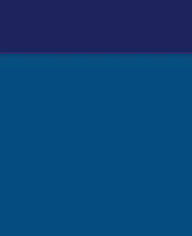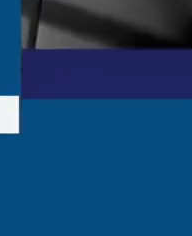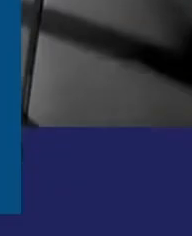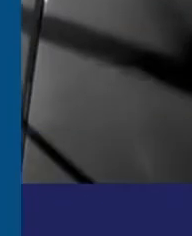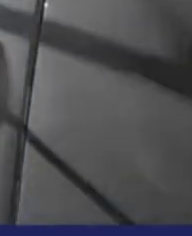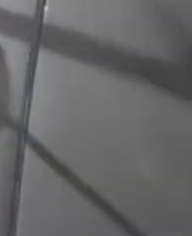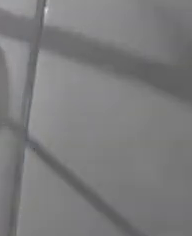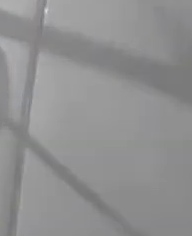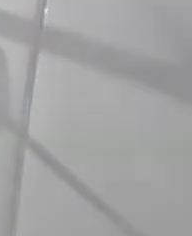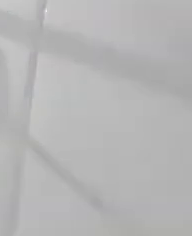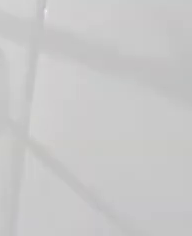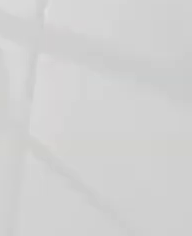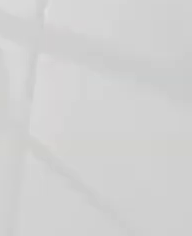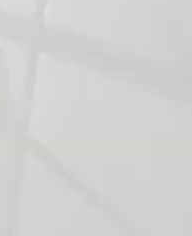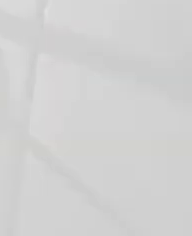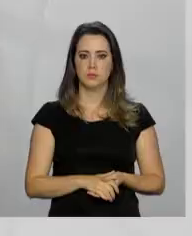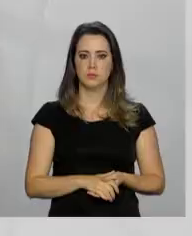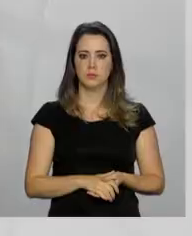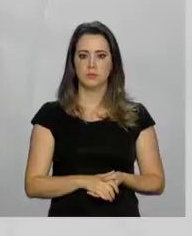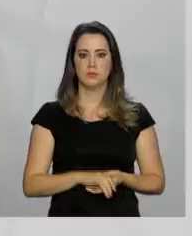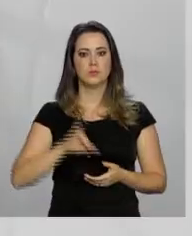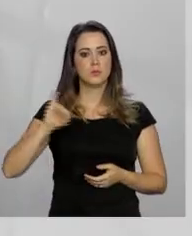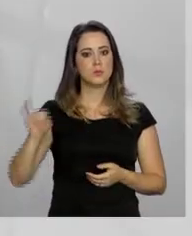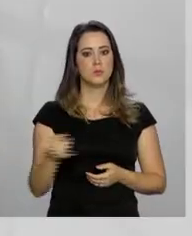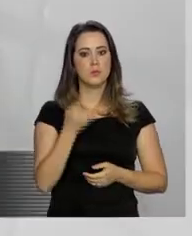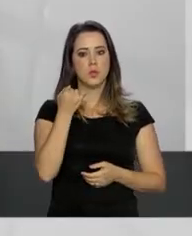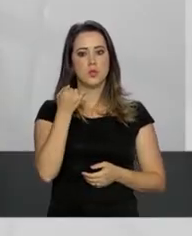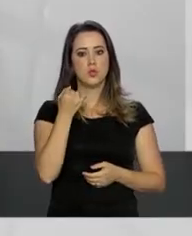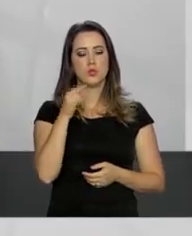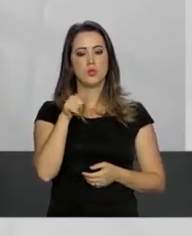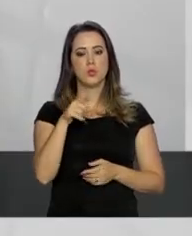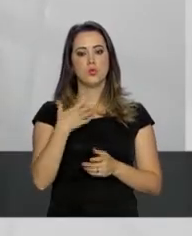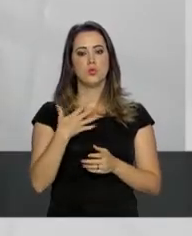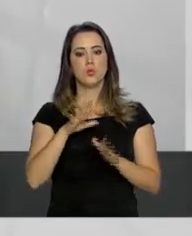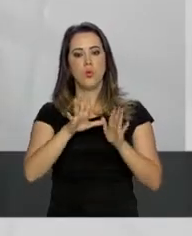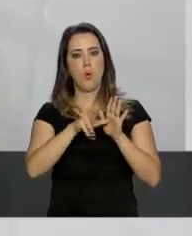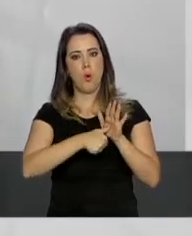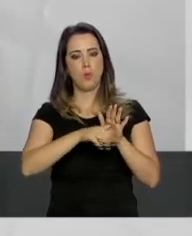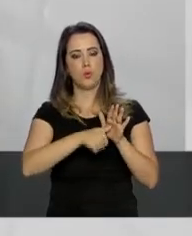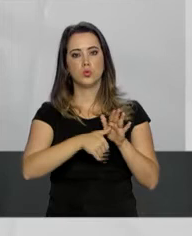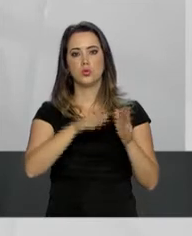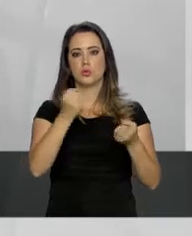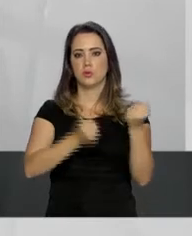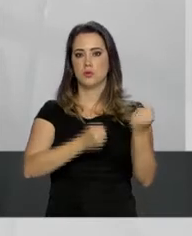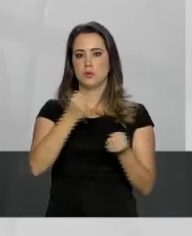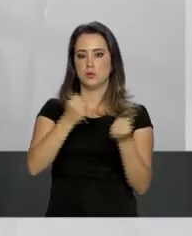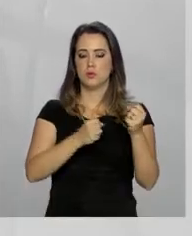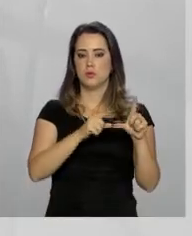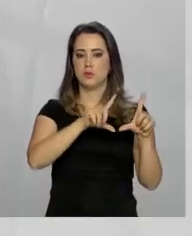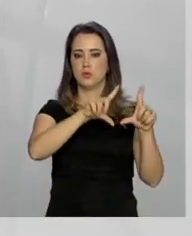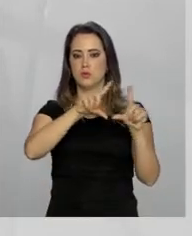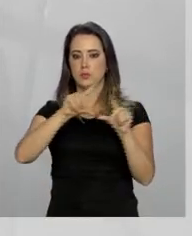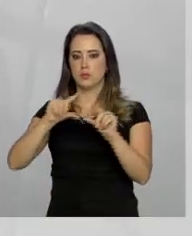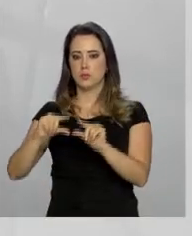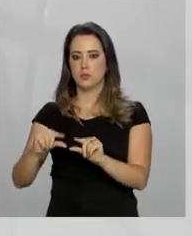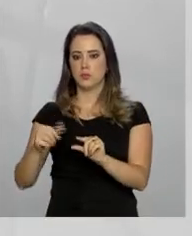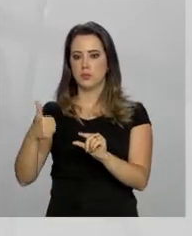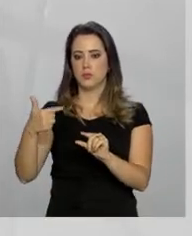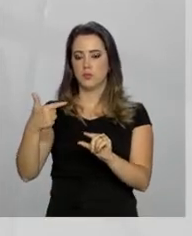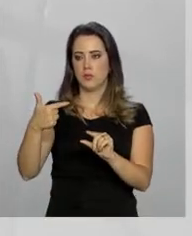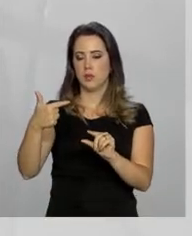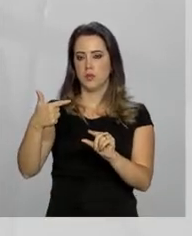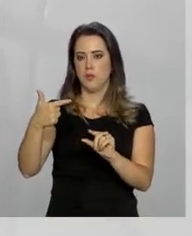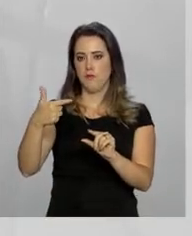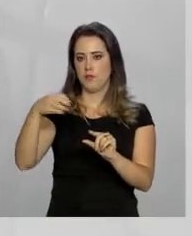em julho pelo quarto mês consecutivo o indicador de roubo de veículos no rio de janeiro registrou queda de 21 nove por cento